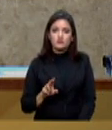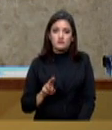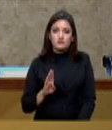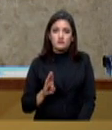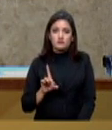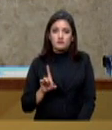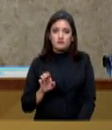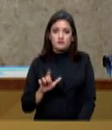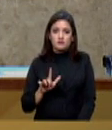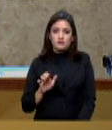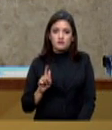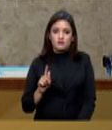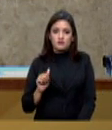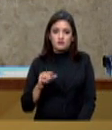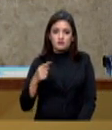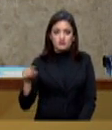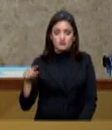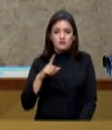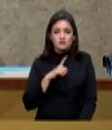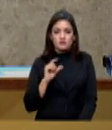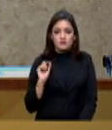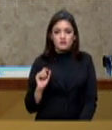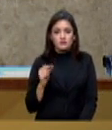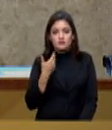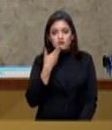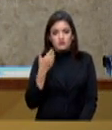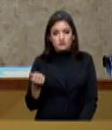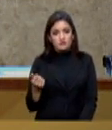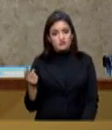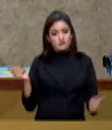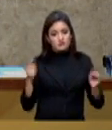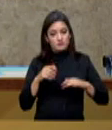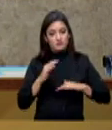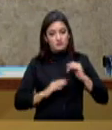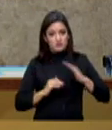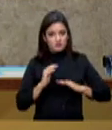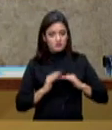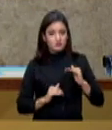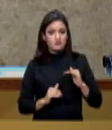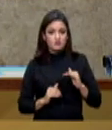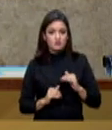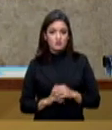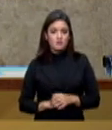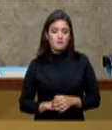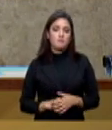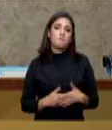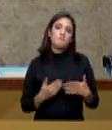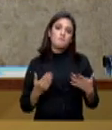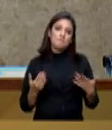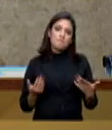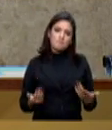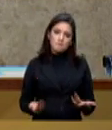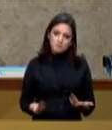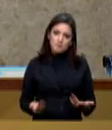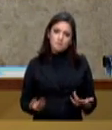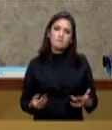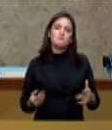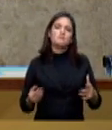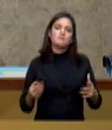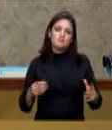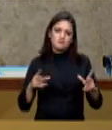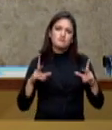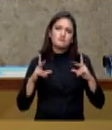que está embasada a utilização das competências civilizatórios merece uma